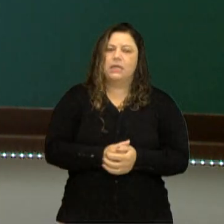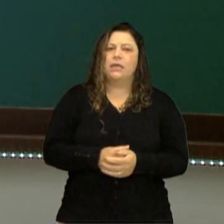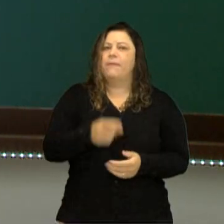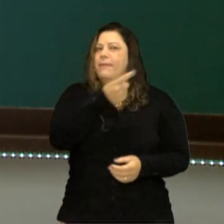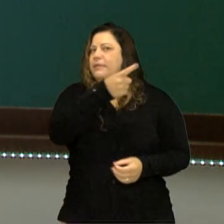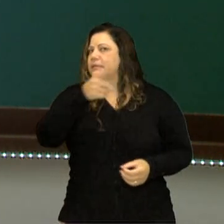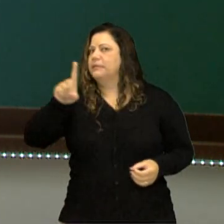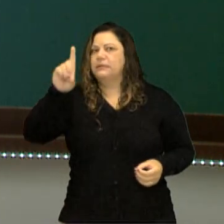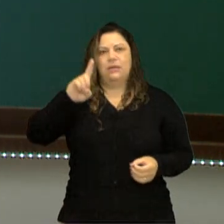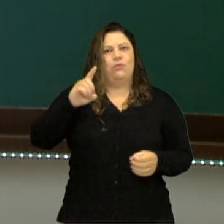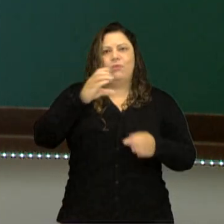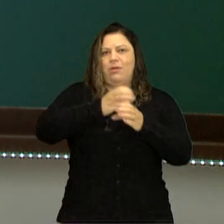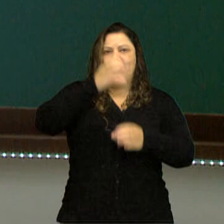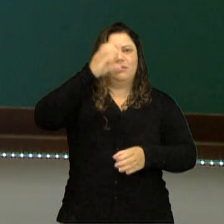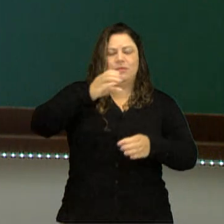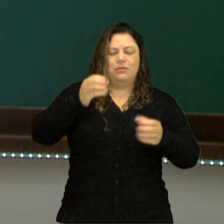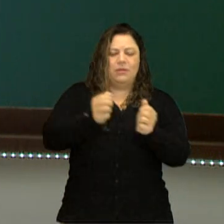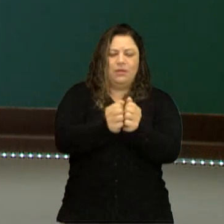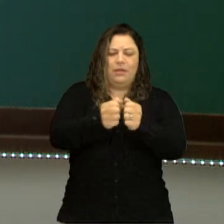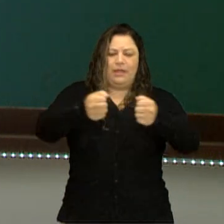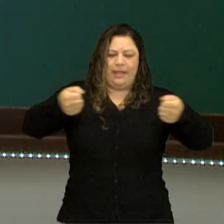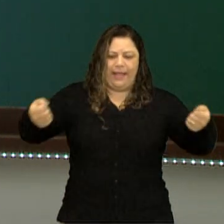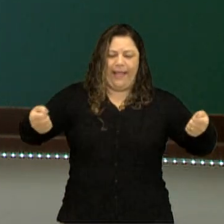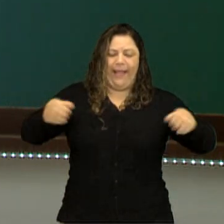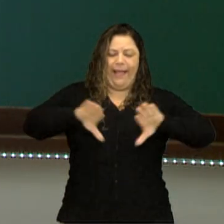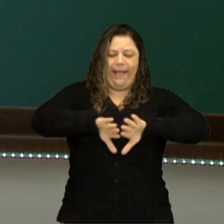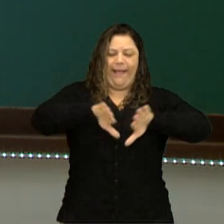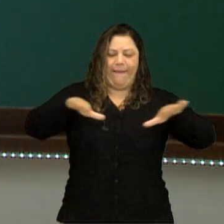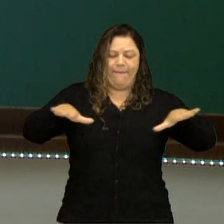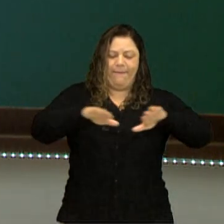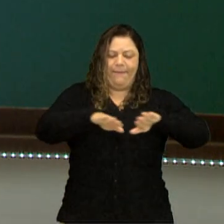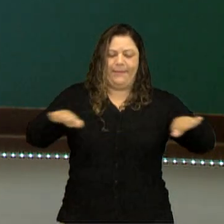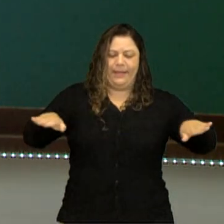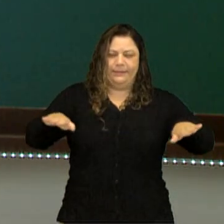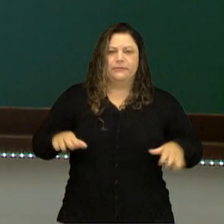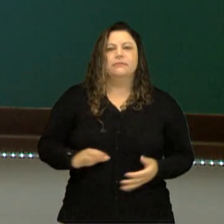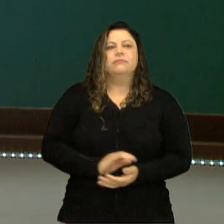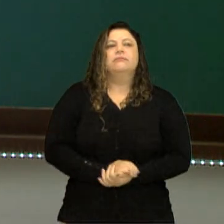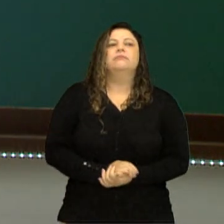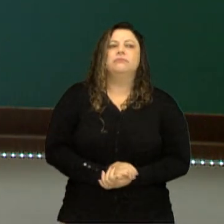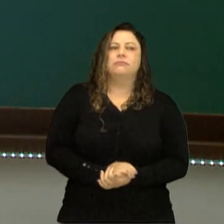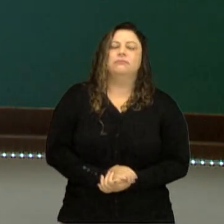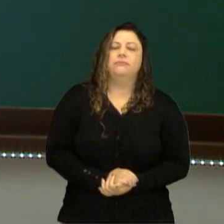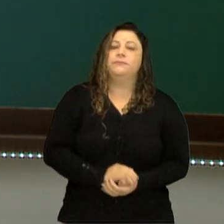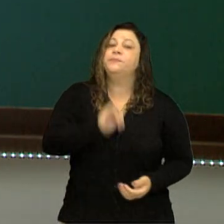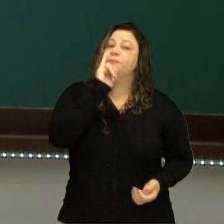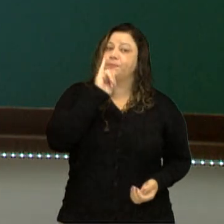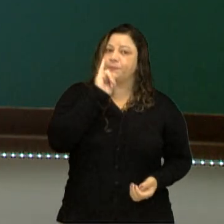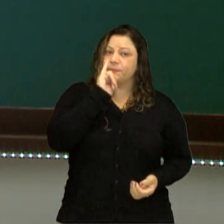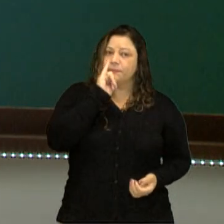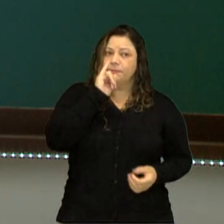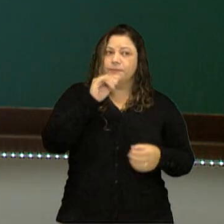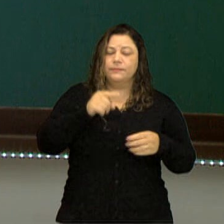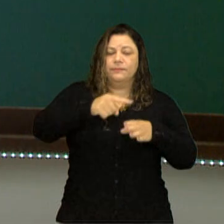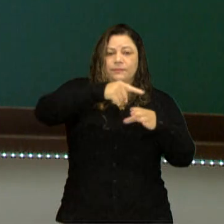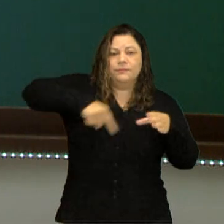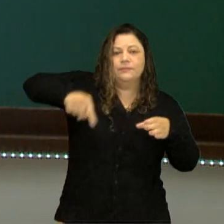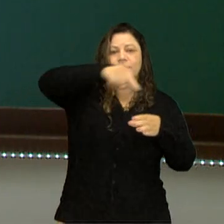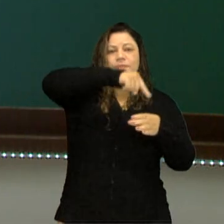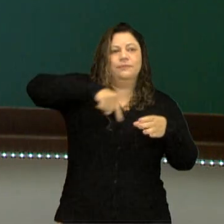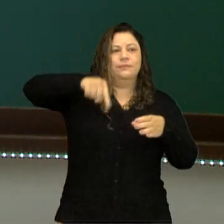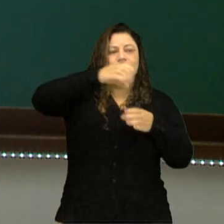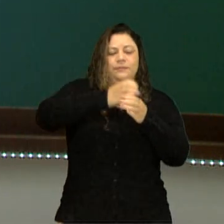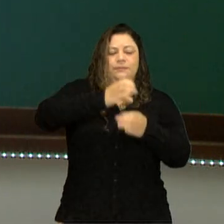uma planificação do cilindro, é outra coisa, não é um cilindro. Então aqui nós temos como exemplo de corpos redondos aqui. Nós